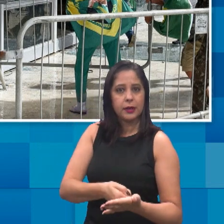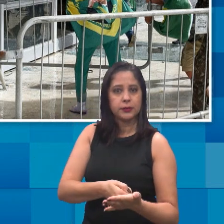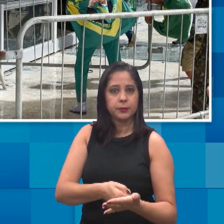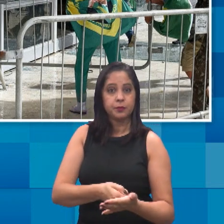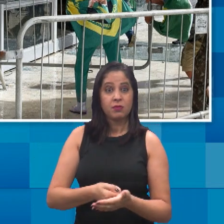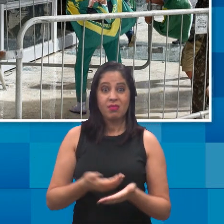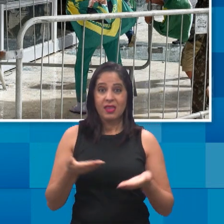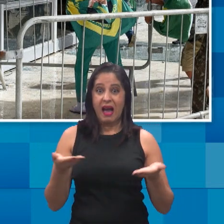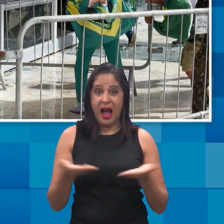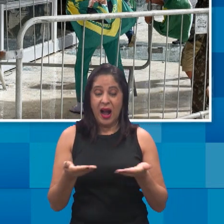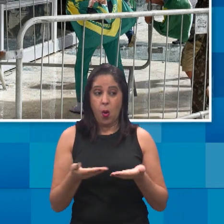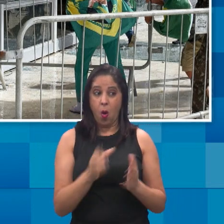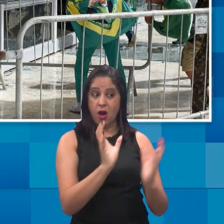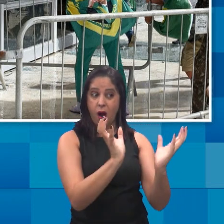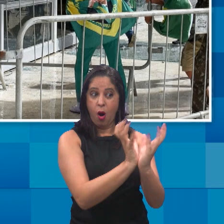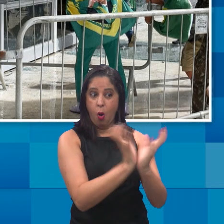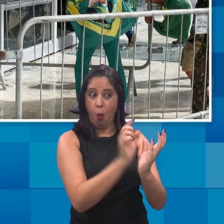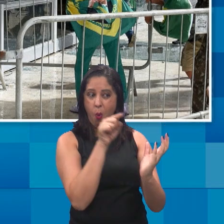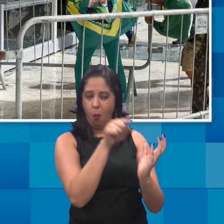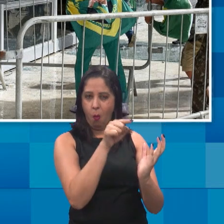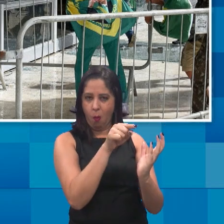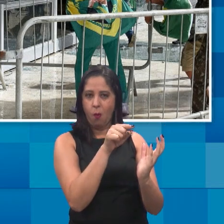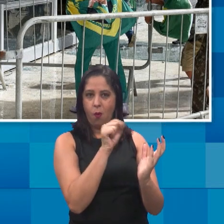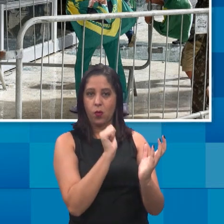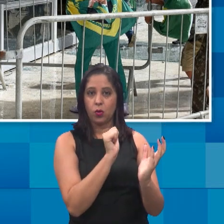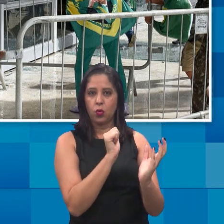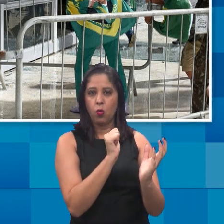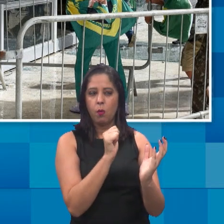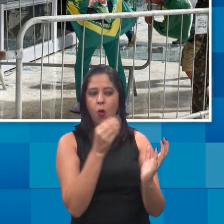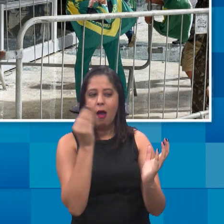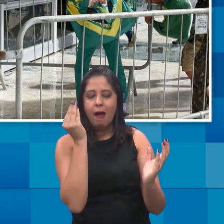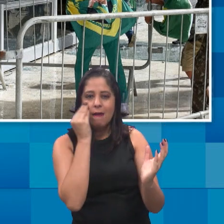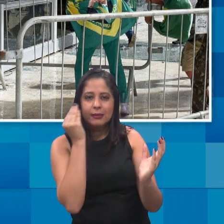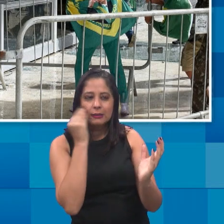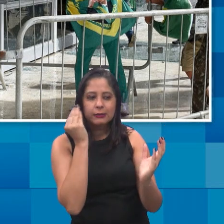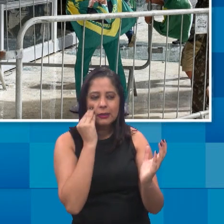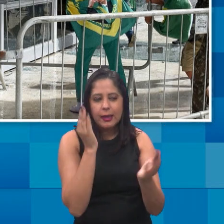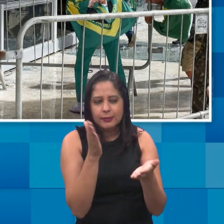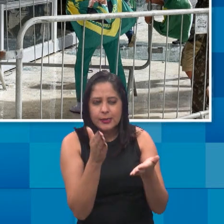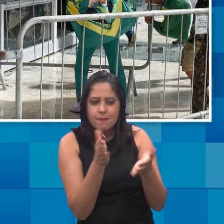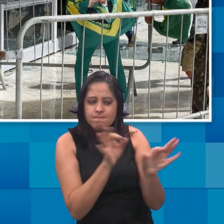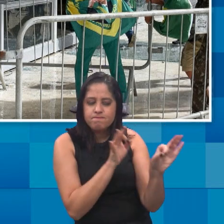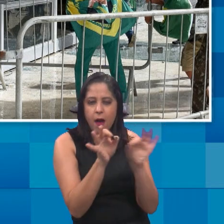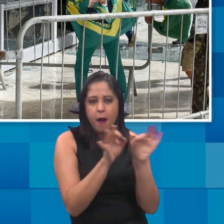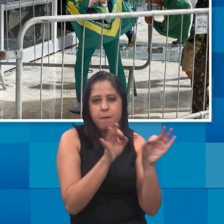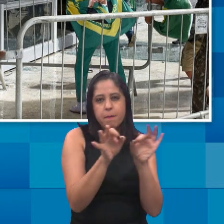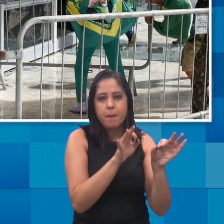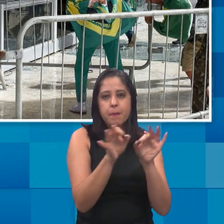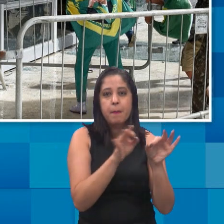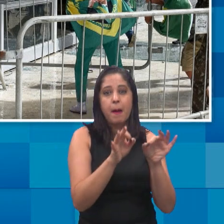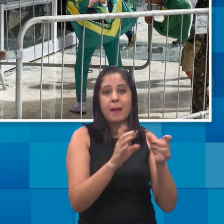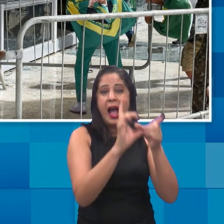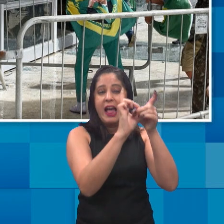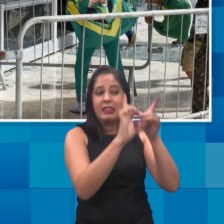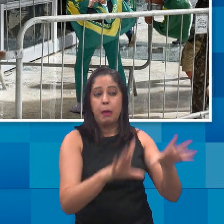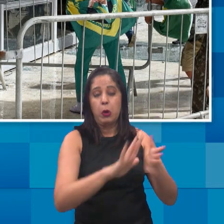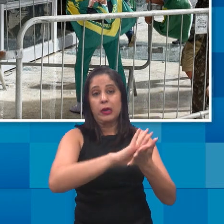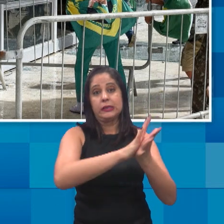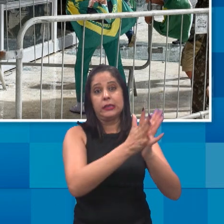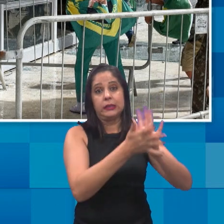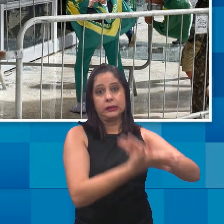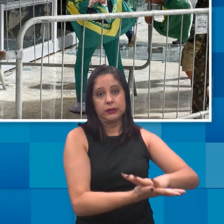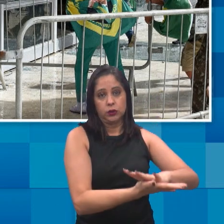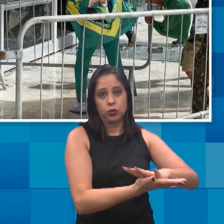brecha para uma nova ruptura da democracia, como foi 8 de janeiro. O custo